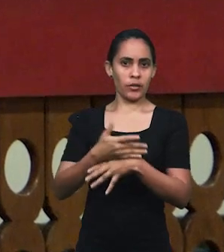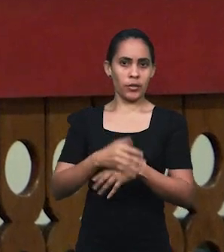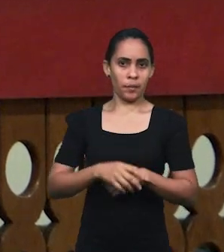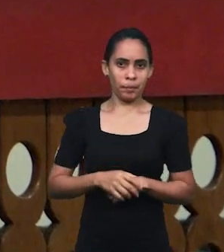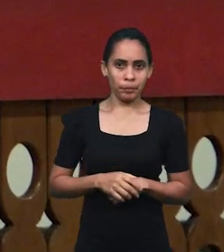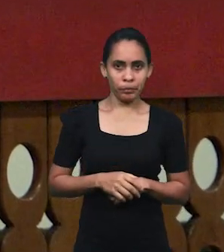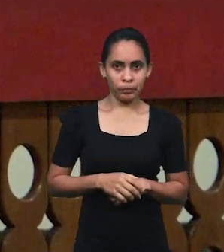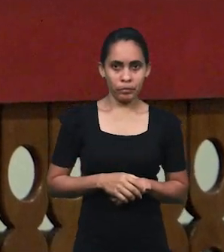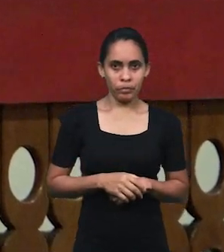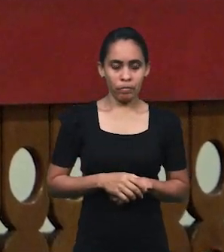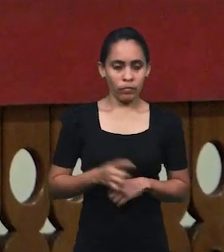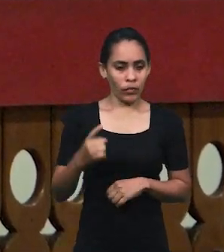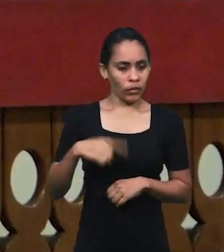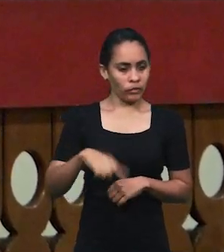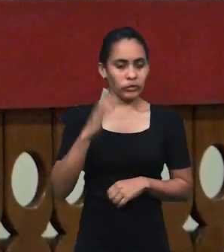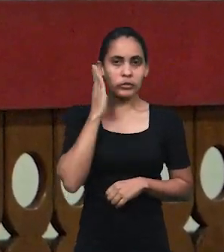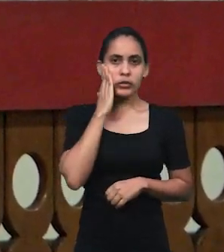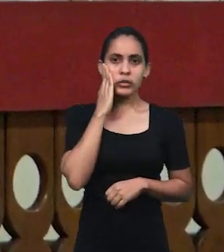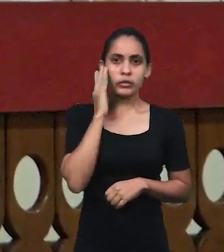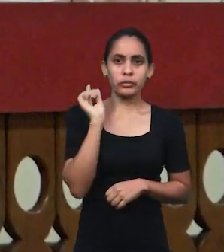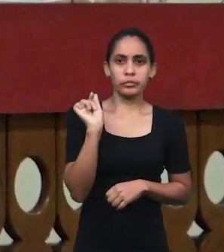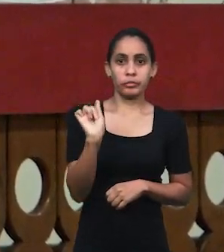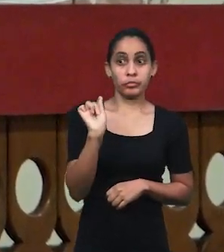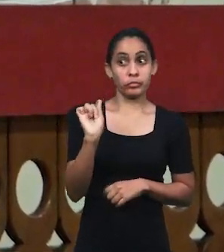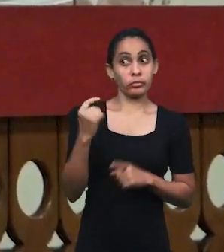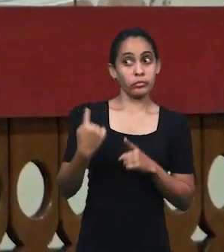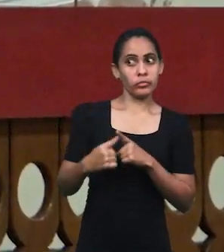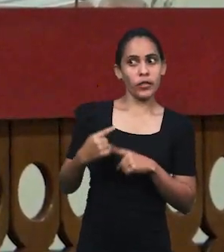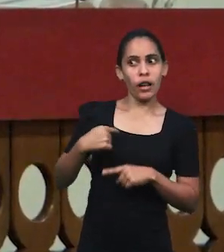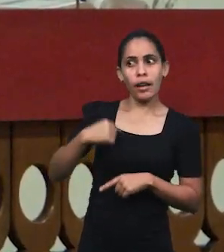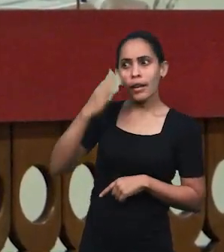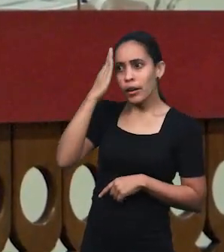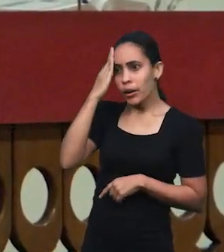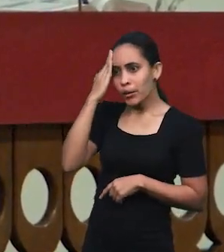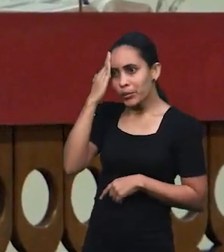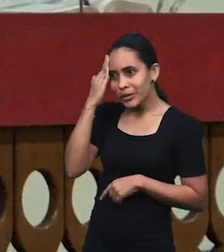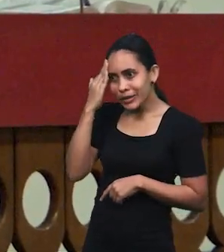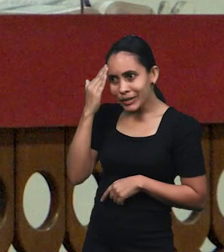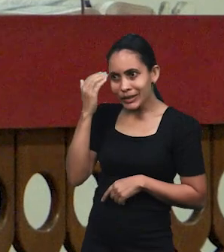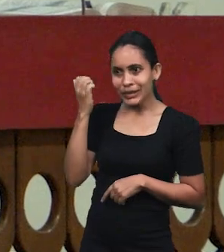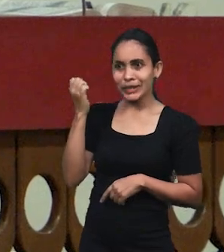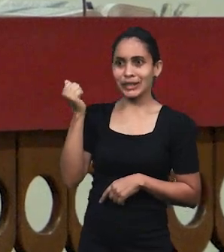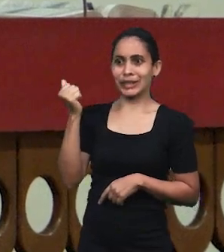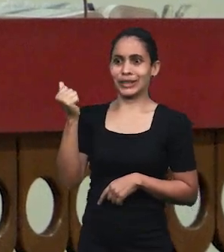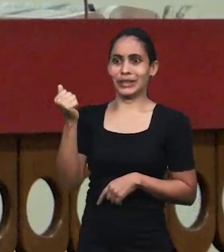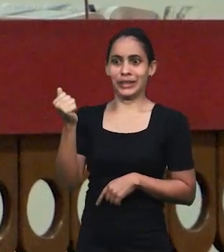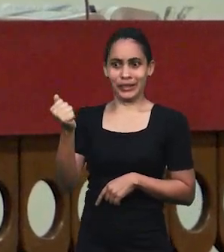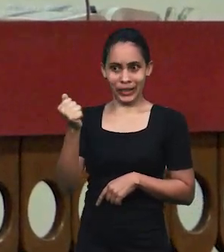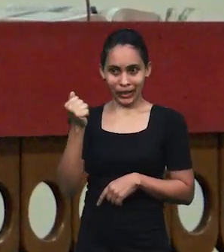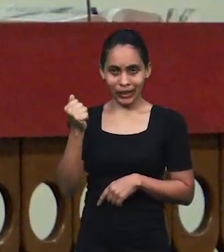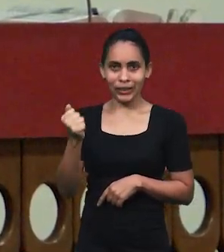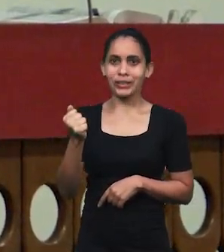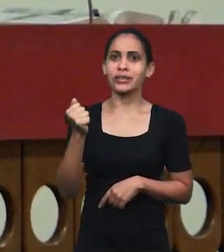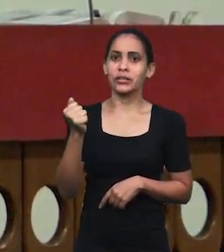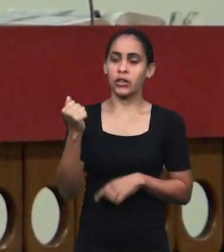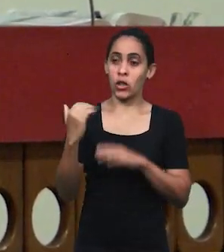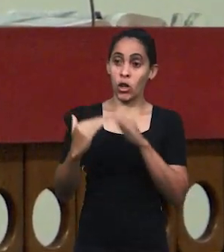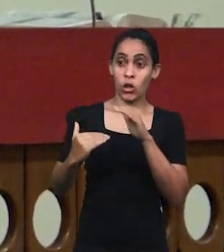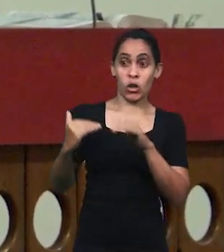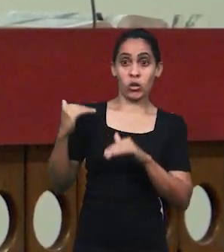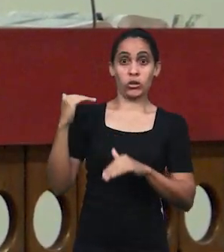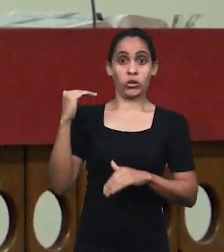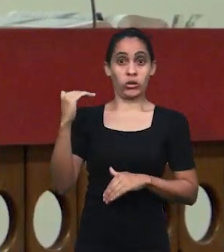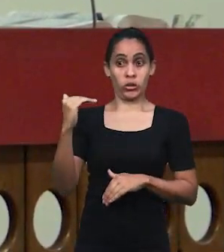cidade. E aí ele demonstra entender mais ainda, porque eu sei que tu és homem sob autoridade